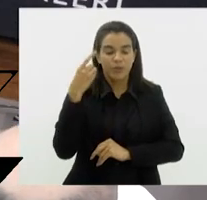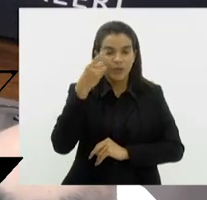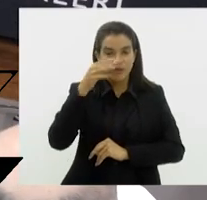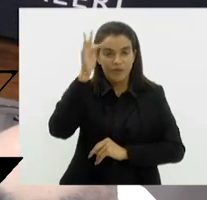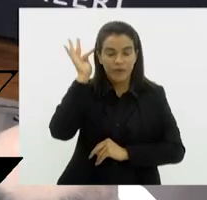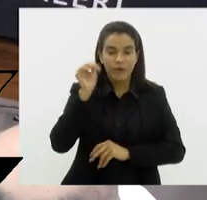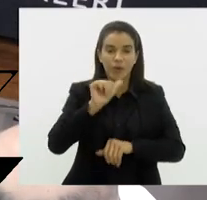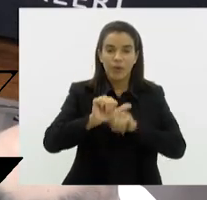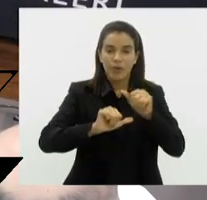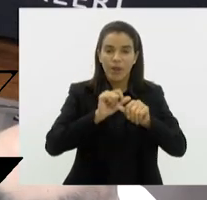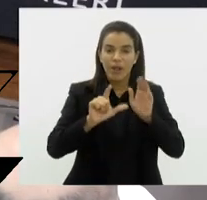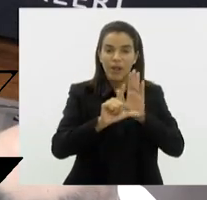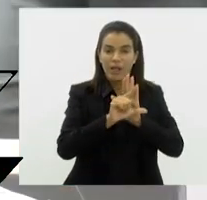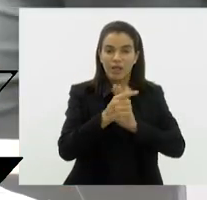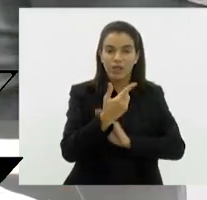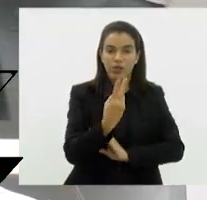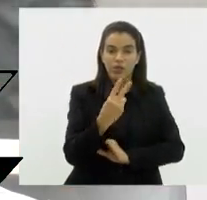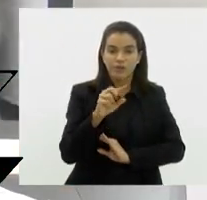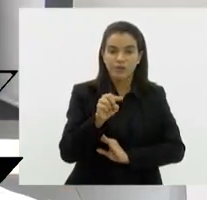que altera a lei estadual